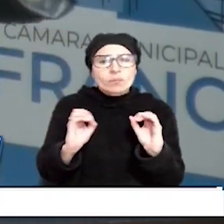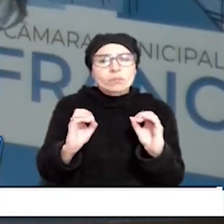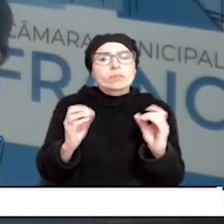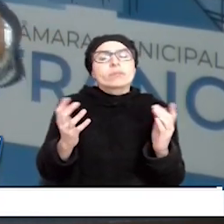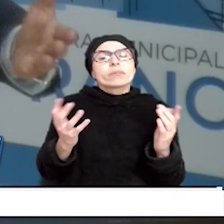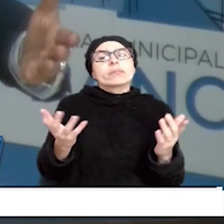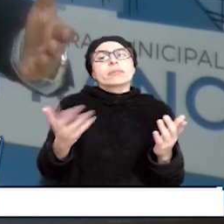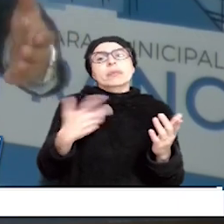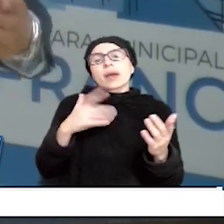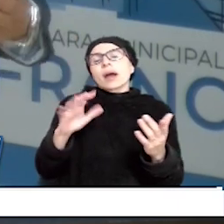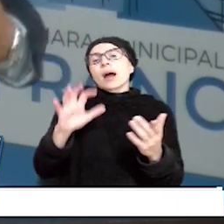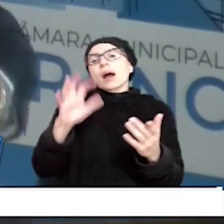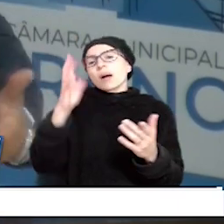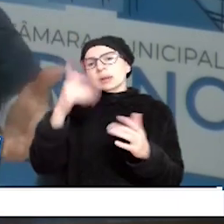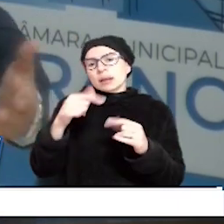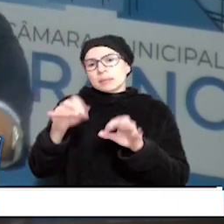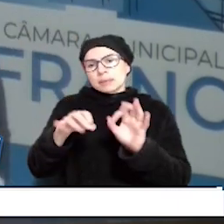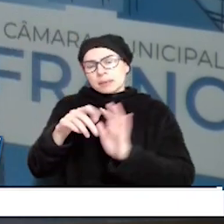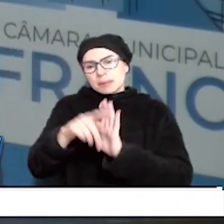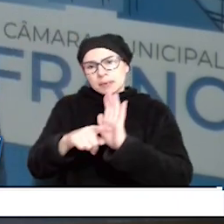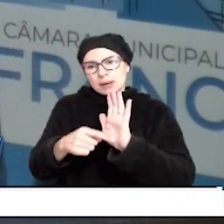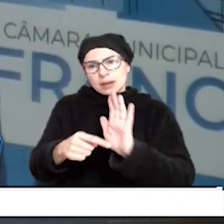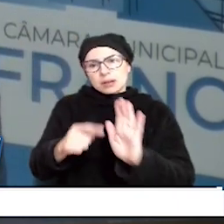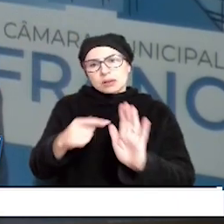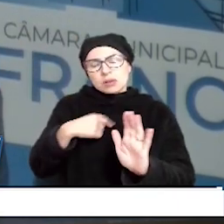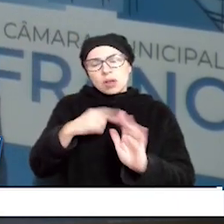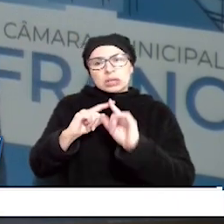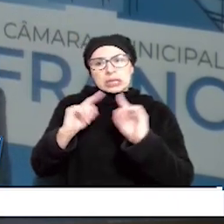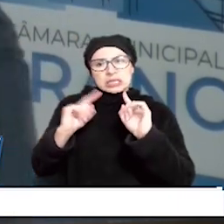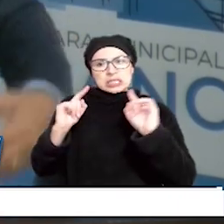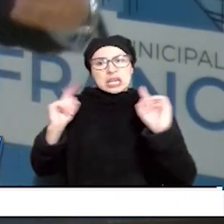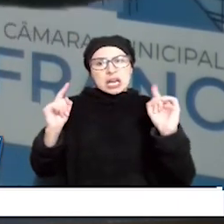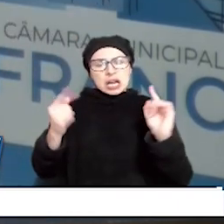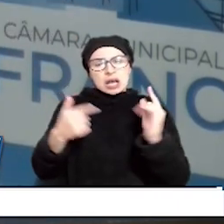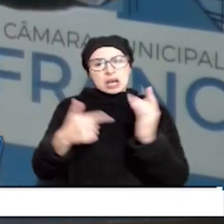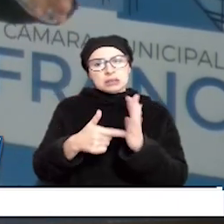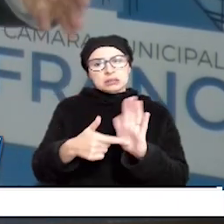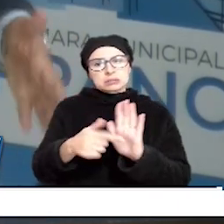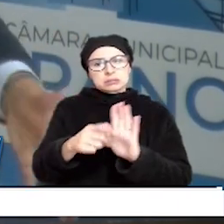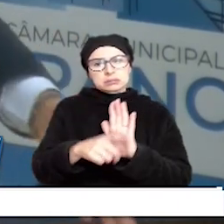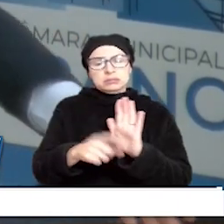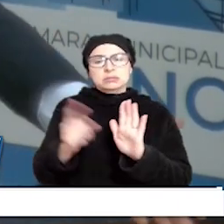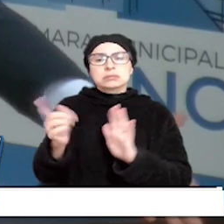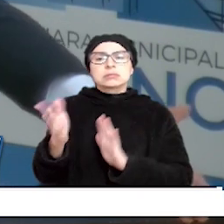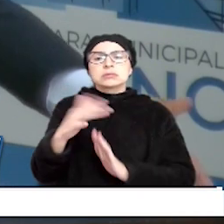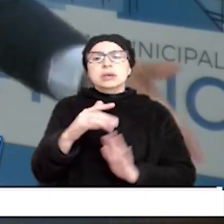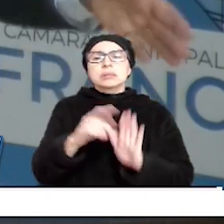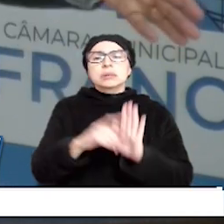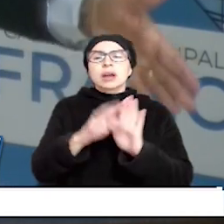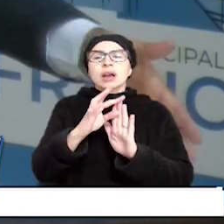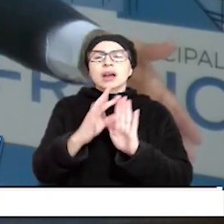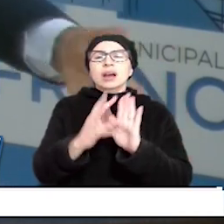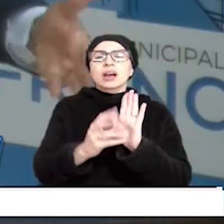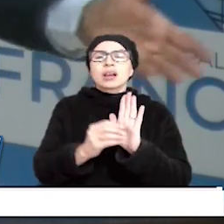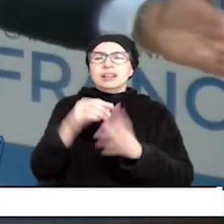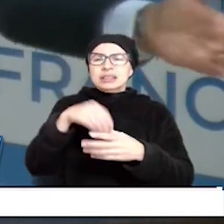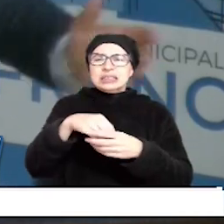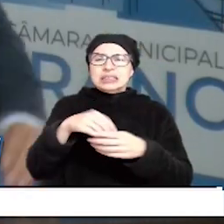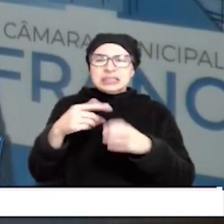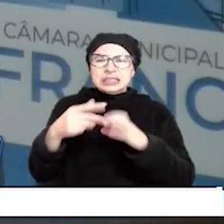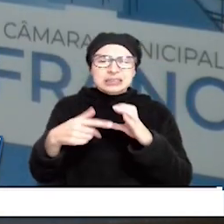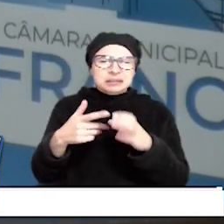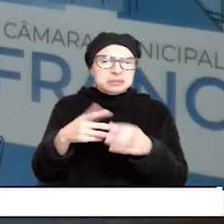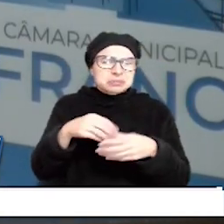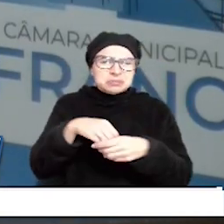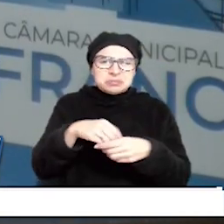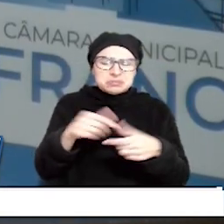quando acontece um projeto que vem aqui, a gente é criticado diante de um projeto, era um projeto de resolução de dentro da Câmara, interno, coisa que não acontece